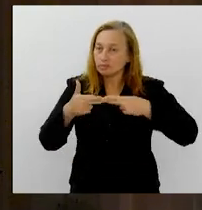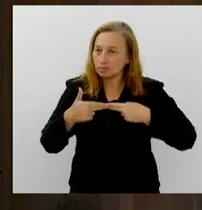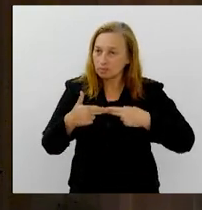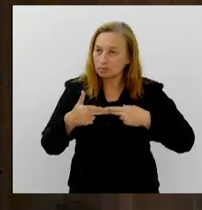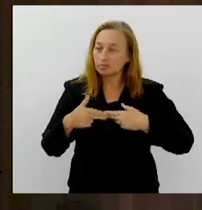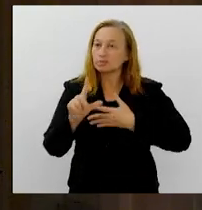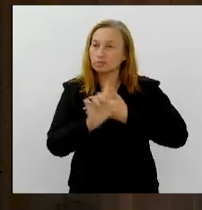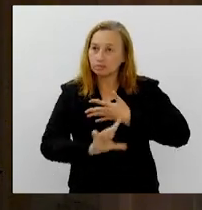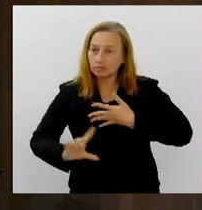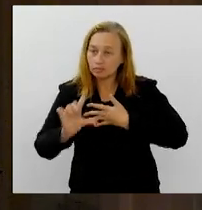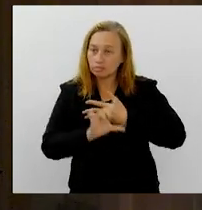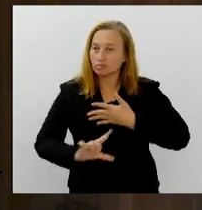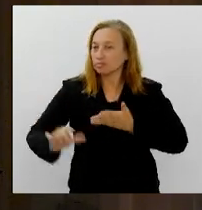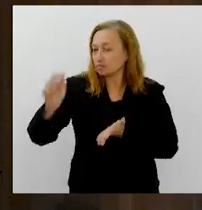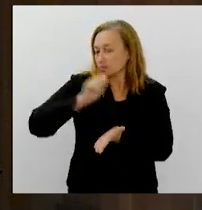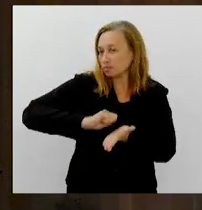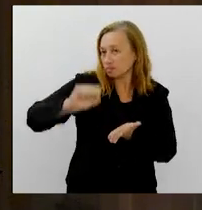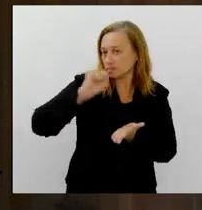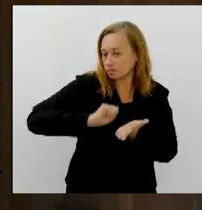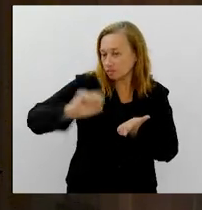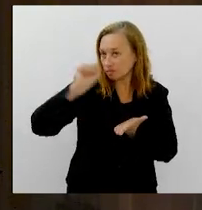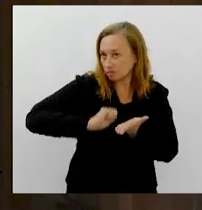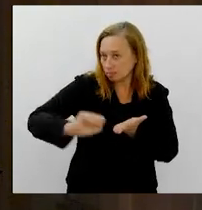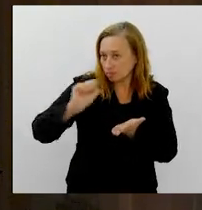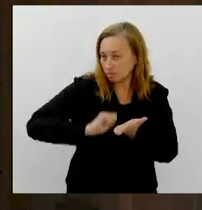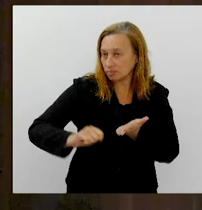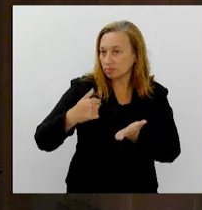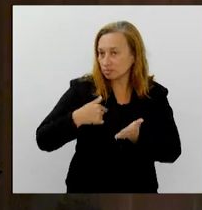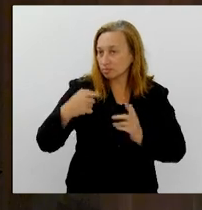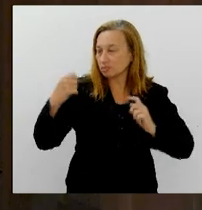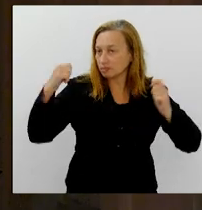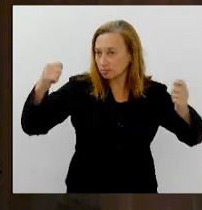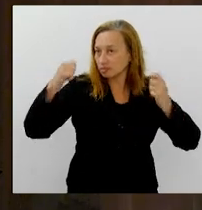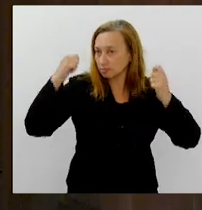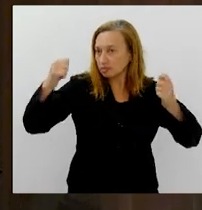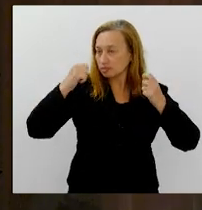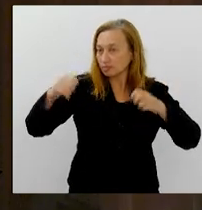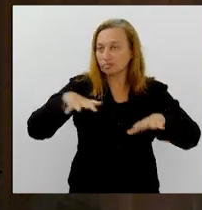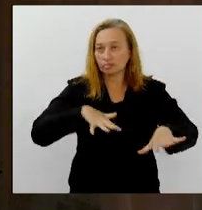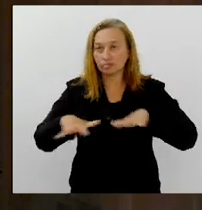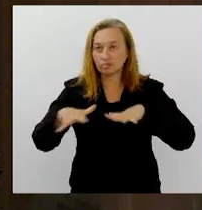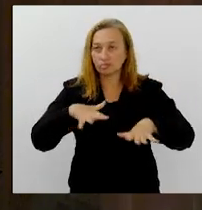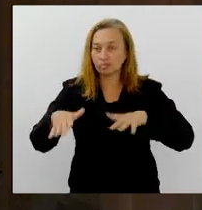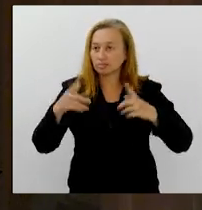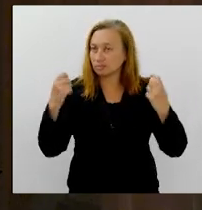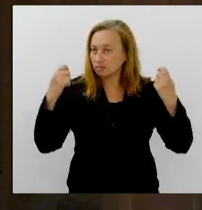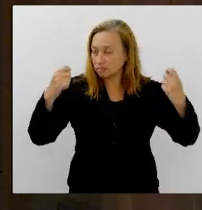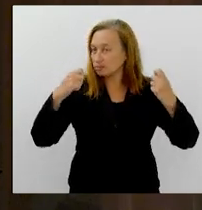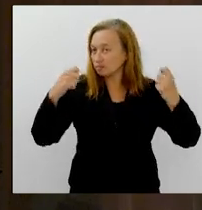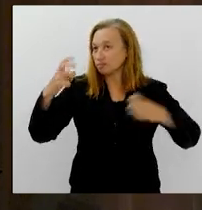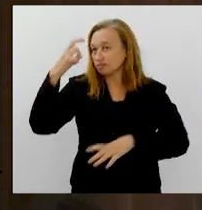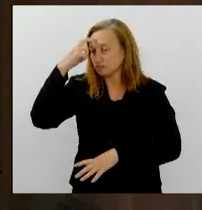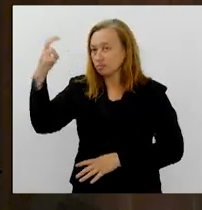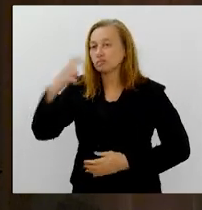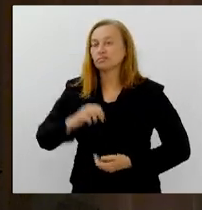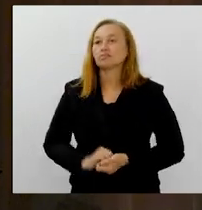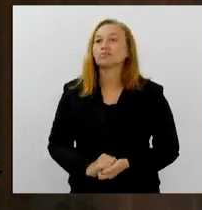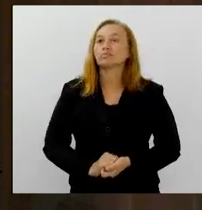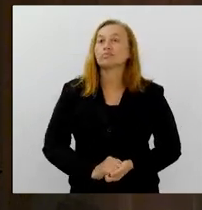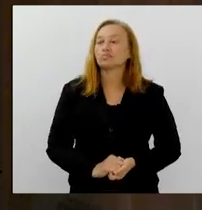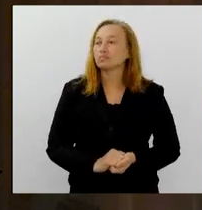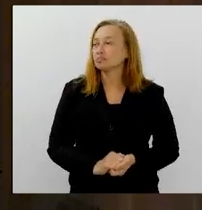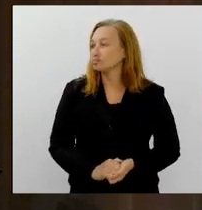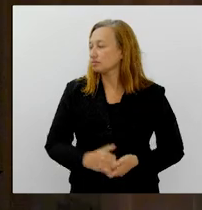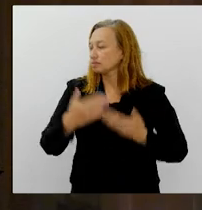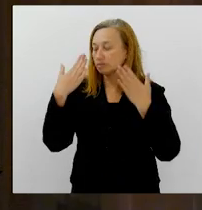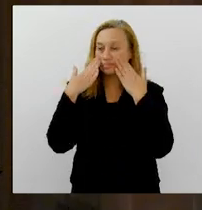escritora, mas porque sou militante e participante do movimento articulado de militantes da cultura, que apresentei